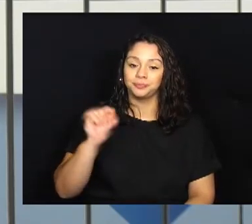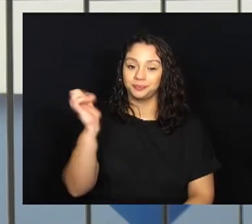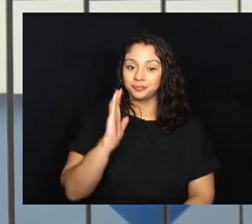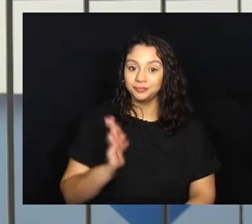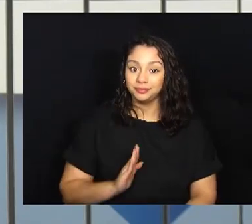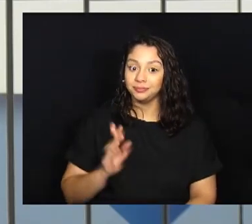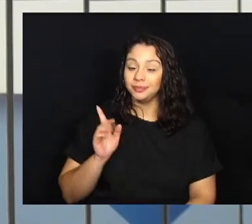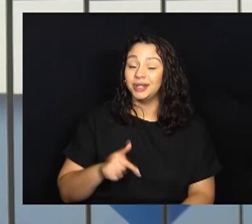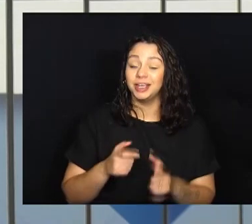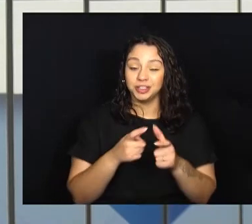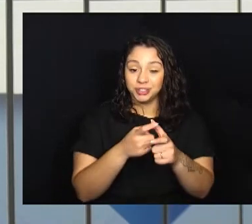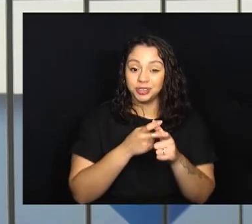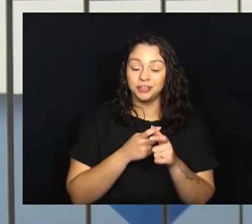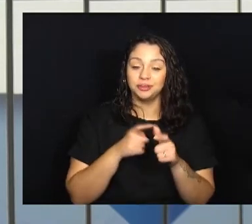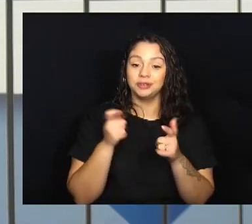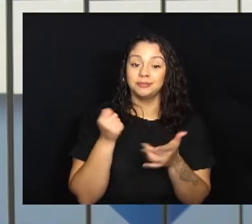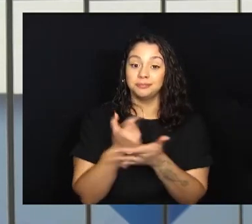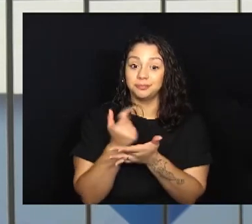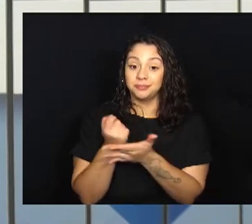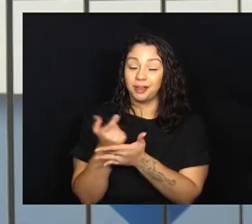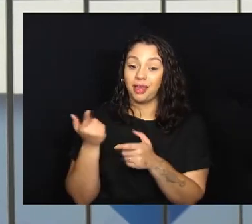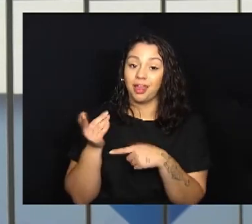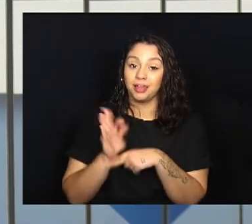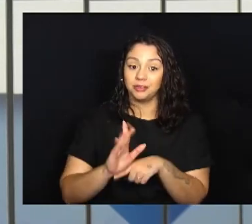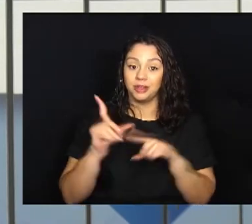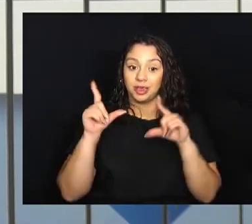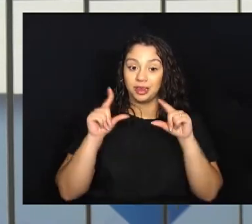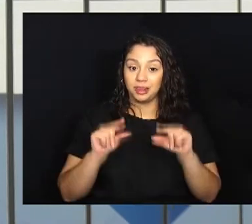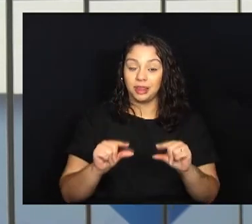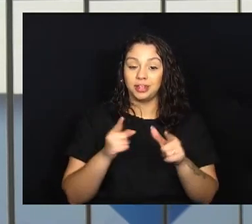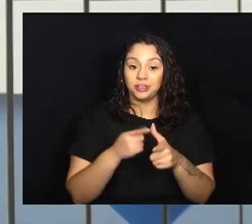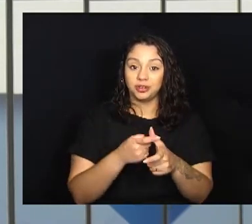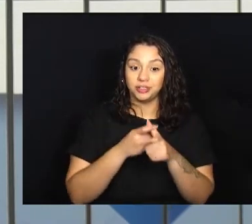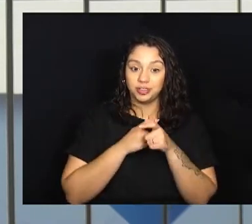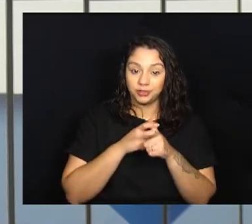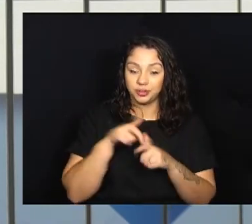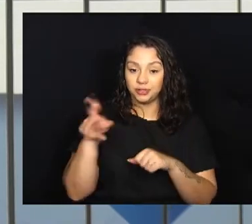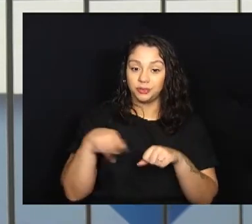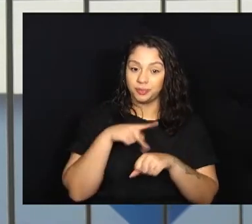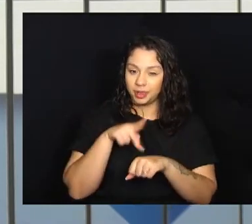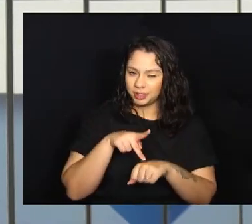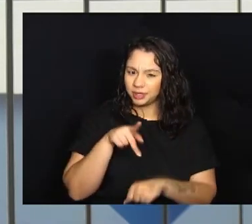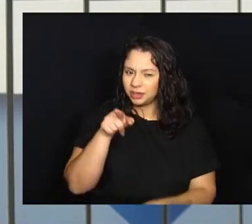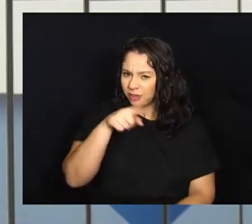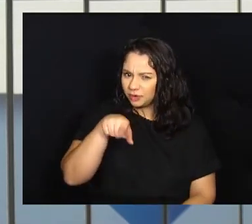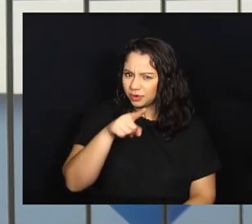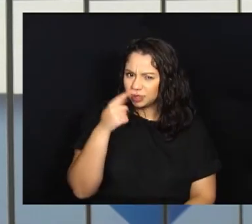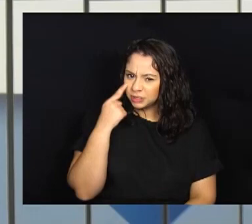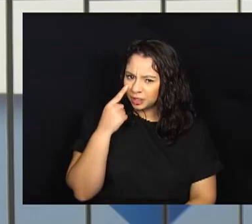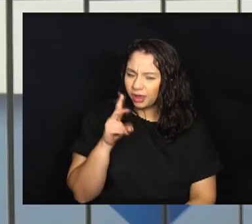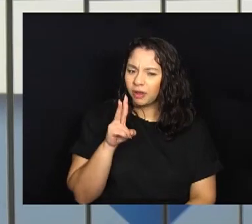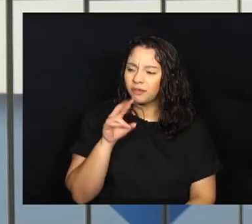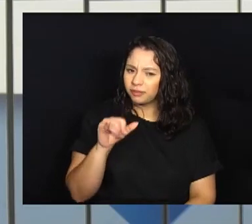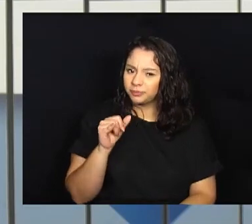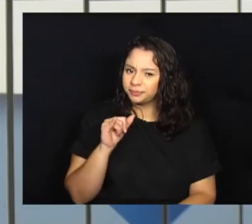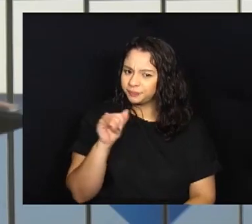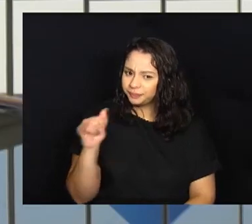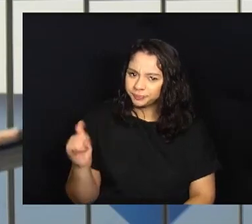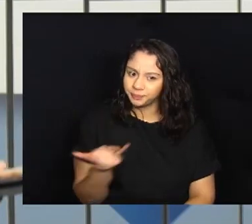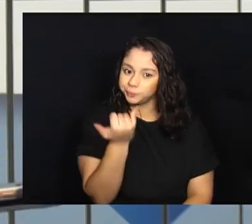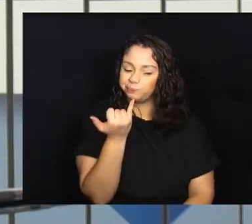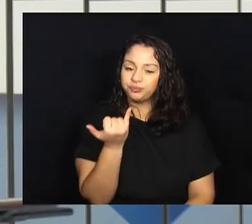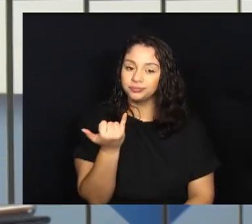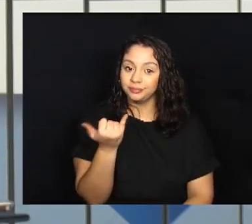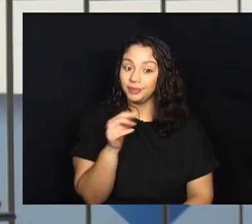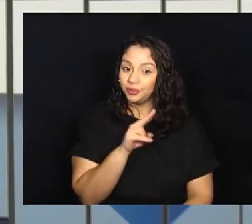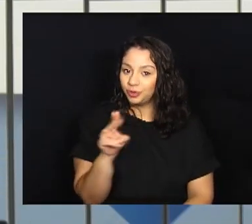população, podendo auxiliar na redução do endividamento do país. E você, vai aproveitar para